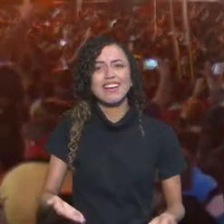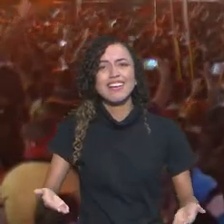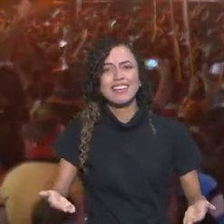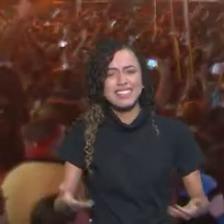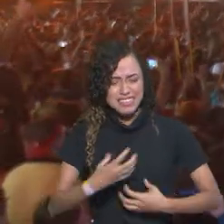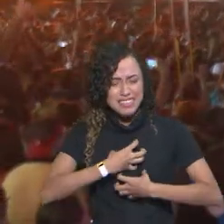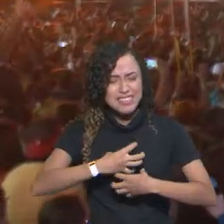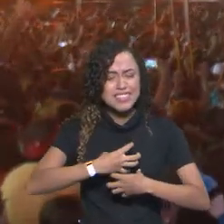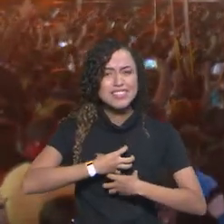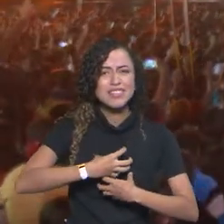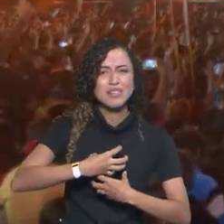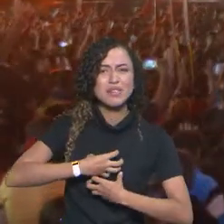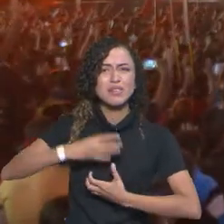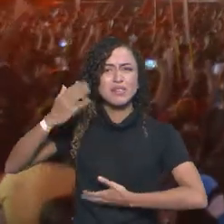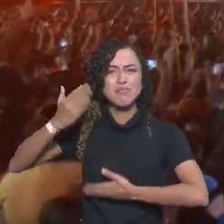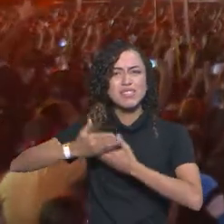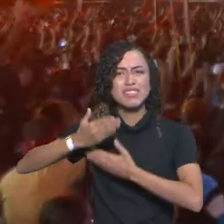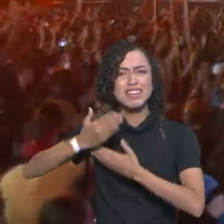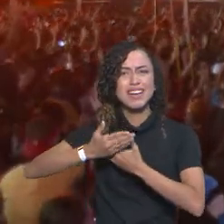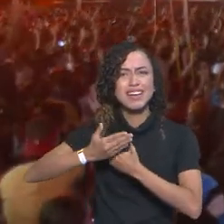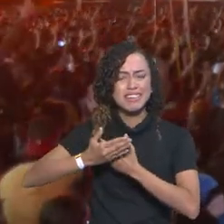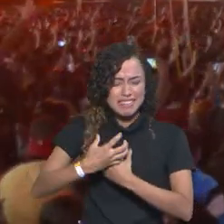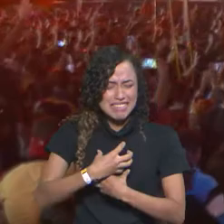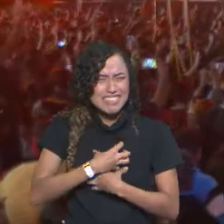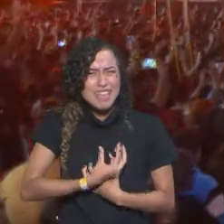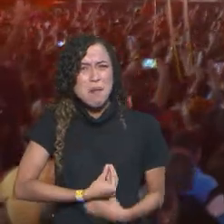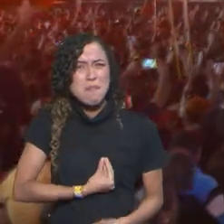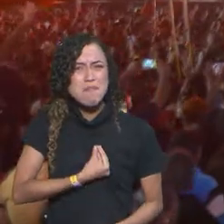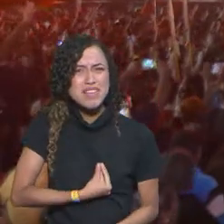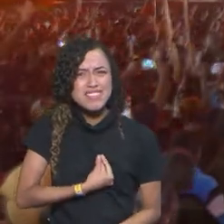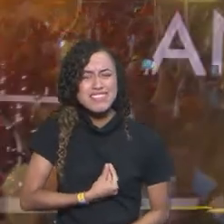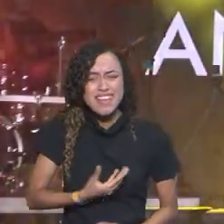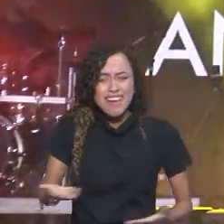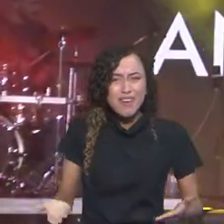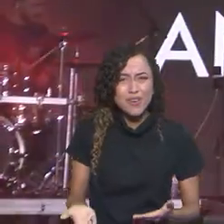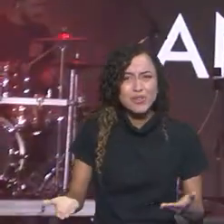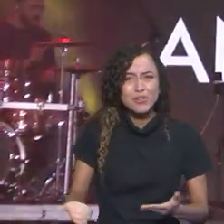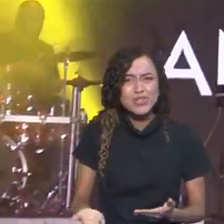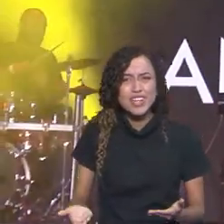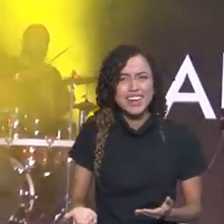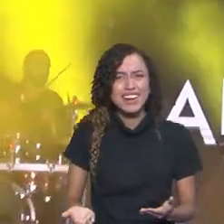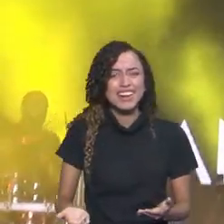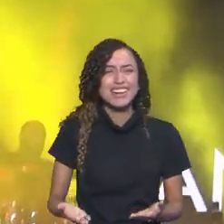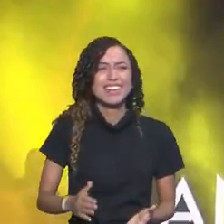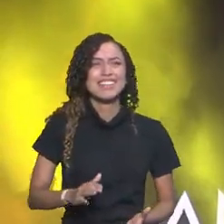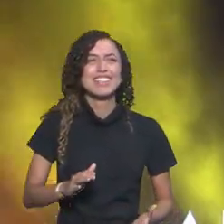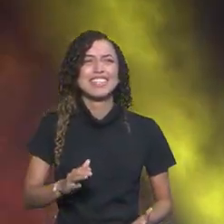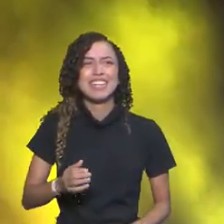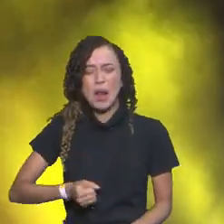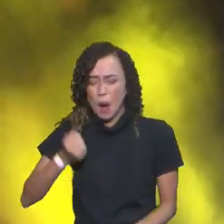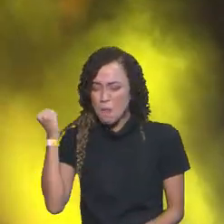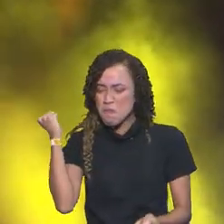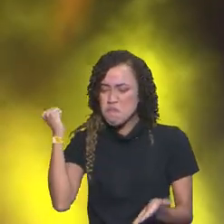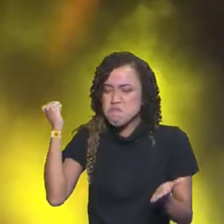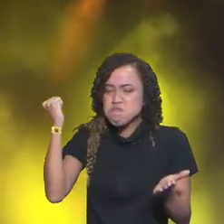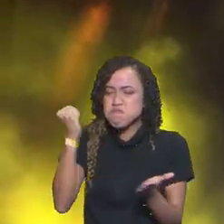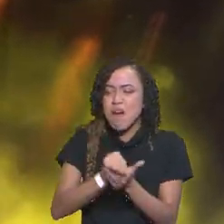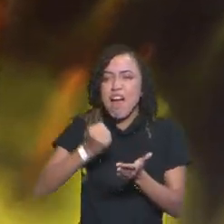tá aqui na presença dele quem tá vivendo a presença dele eu marco nessa cidade